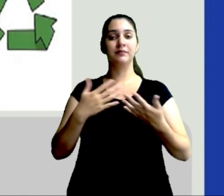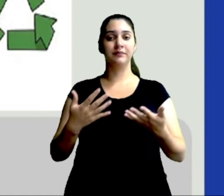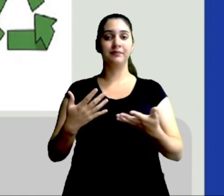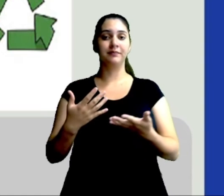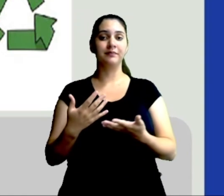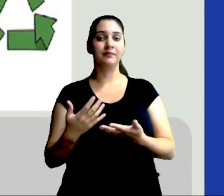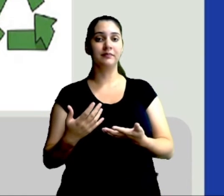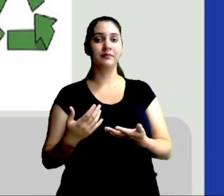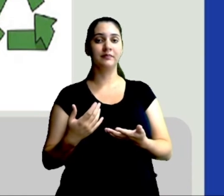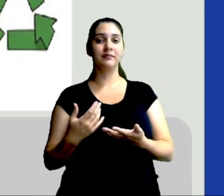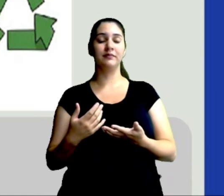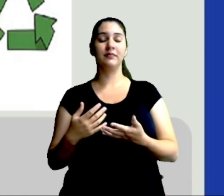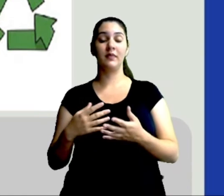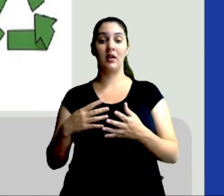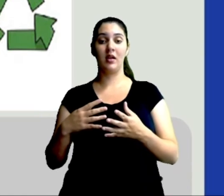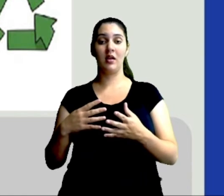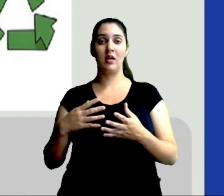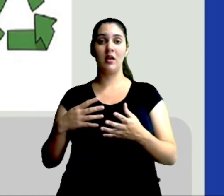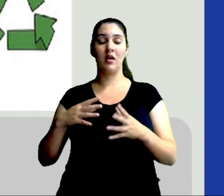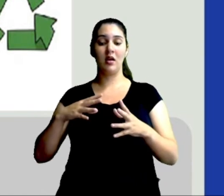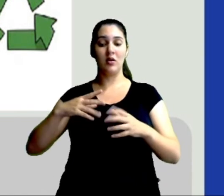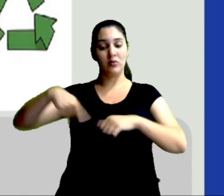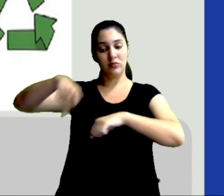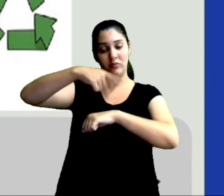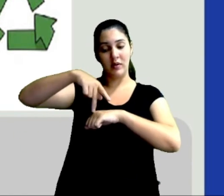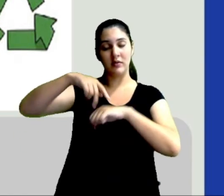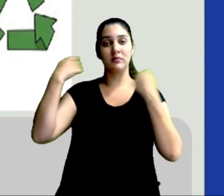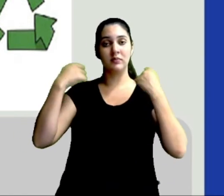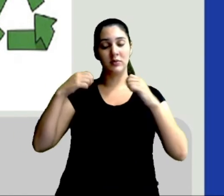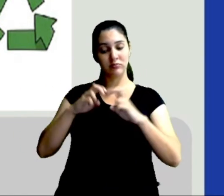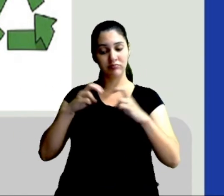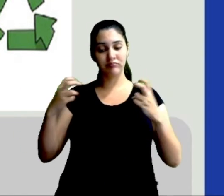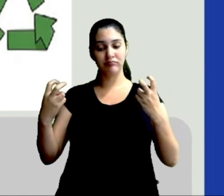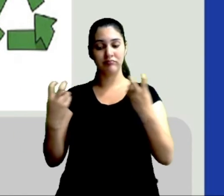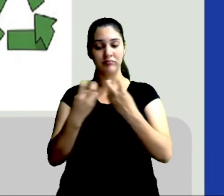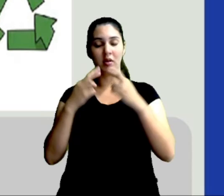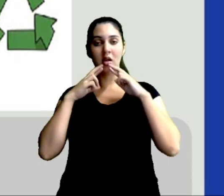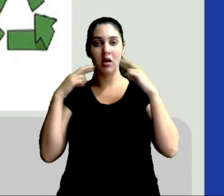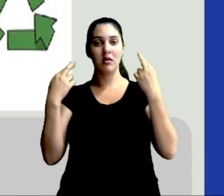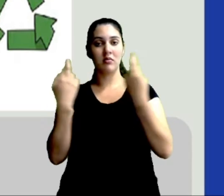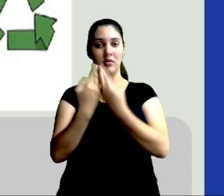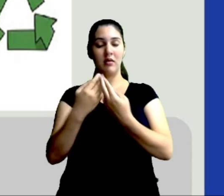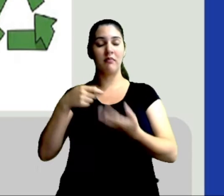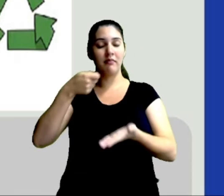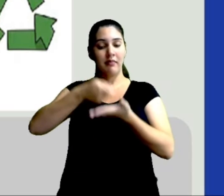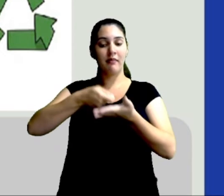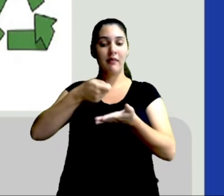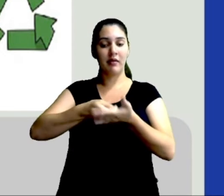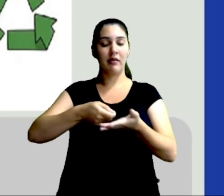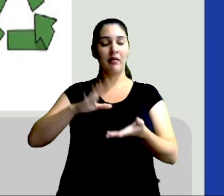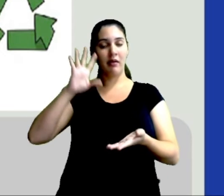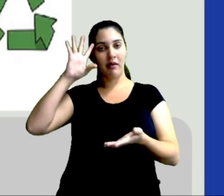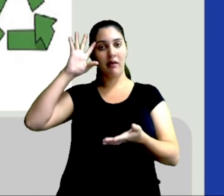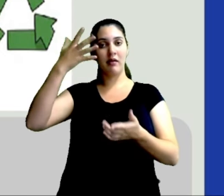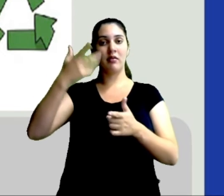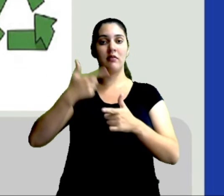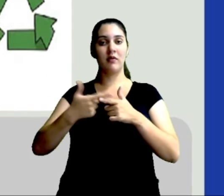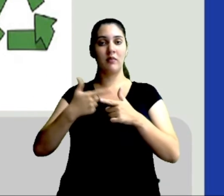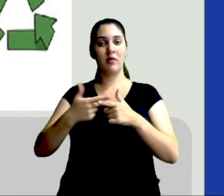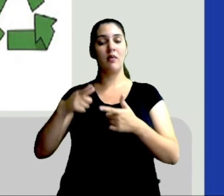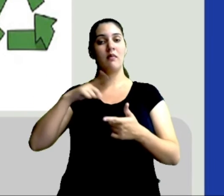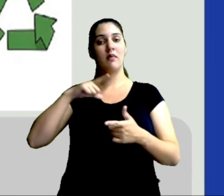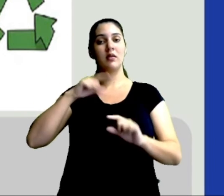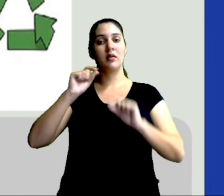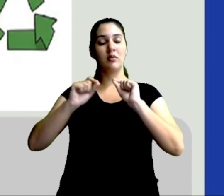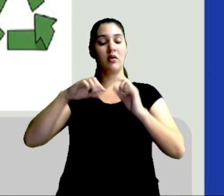e as nações precisam se reunir, certo? Para tentar solucionar essa questão, para que a gente